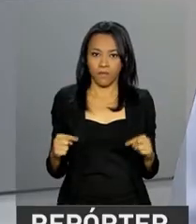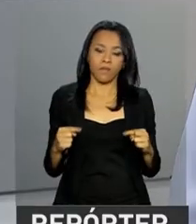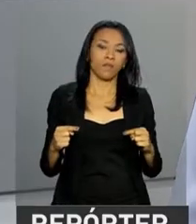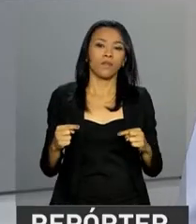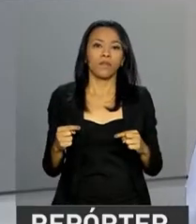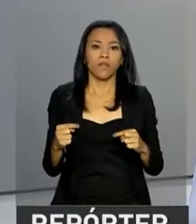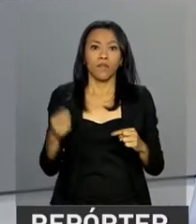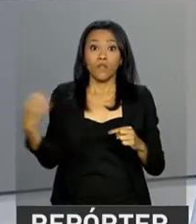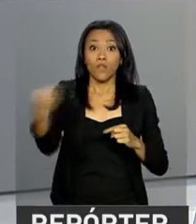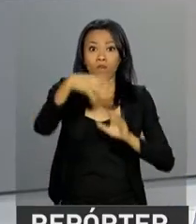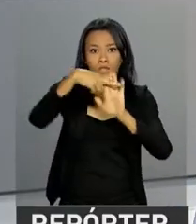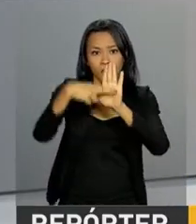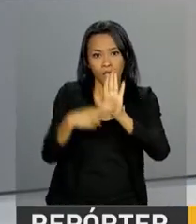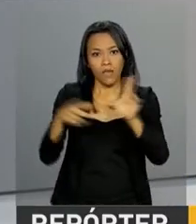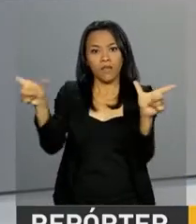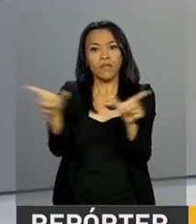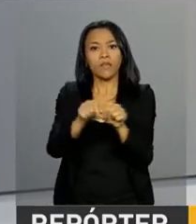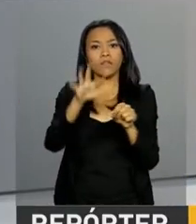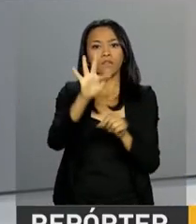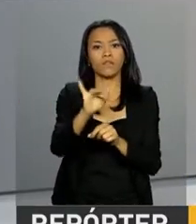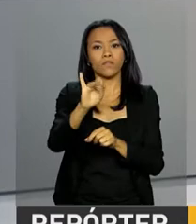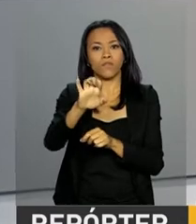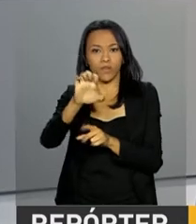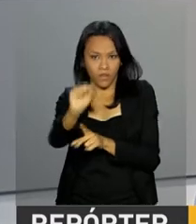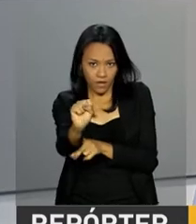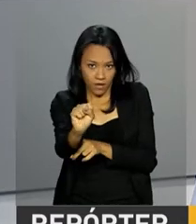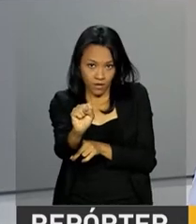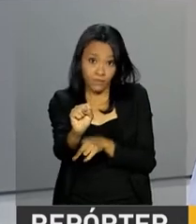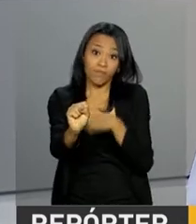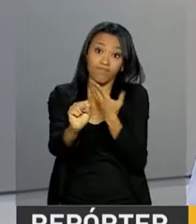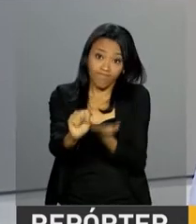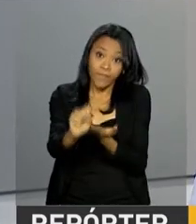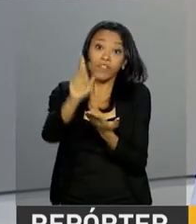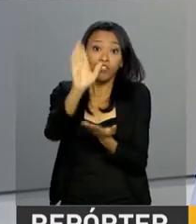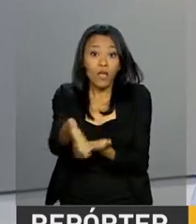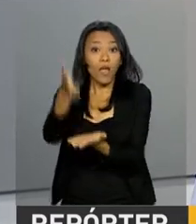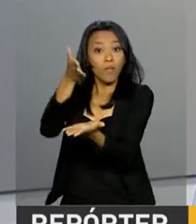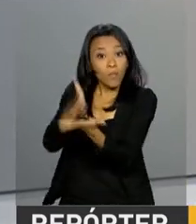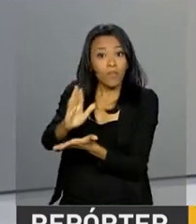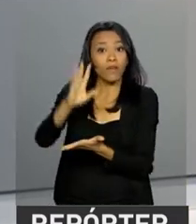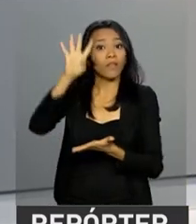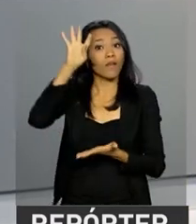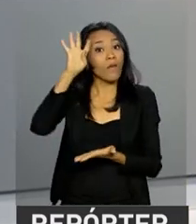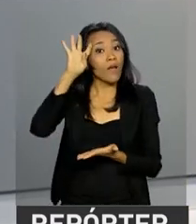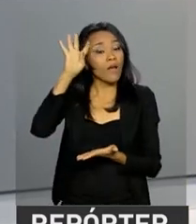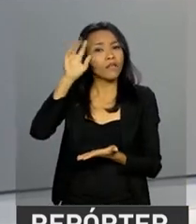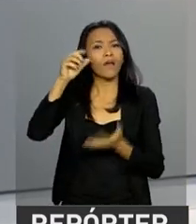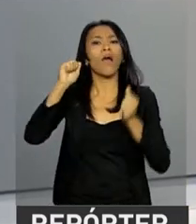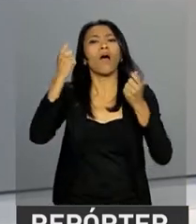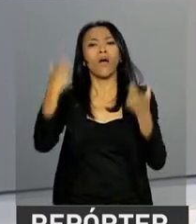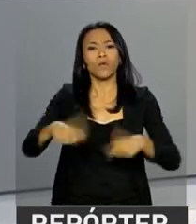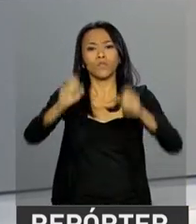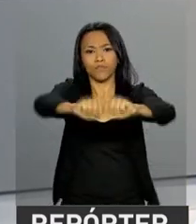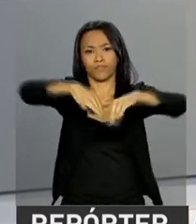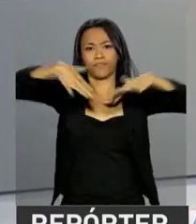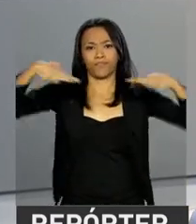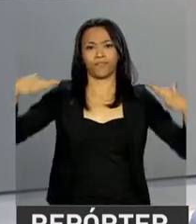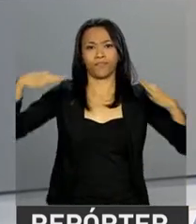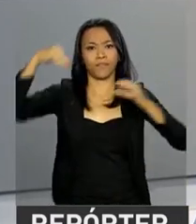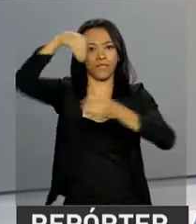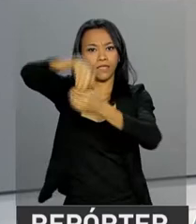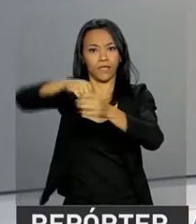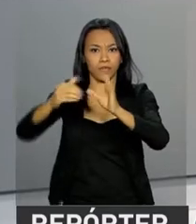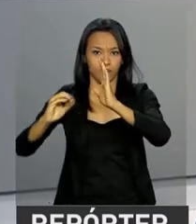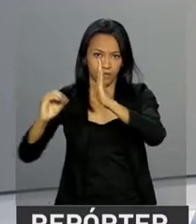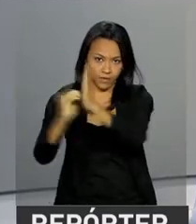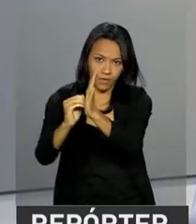as novas regras do fundo de financiamento estudantil fies foram aprovadas nesta quarta feira pelo plenário do senado federal